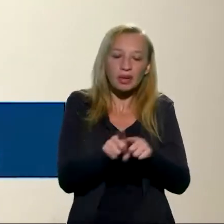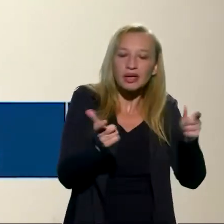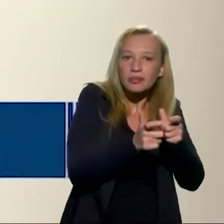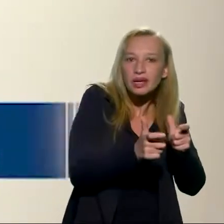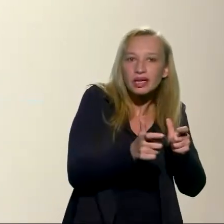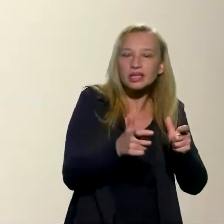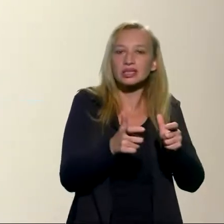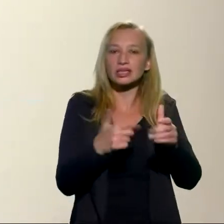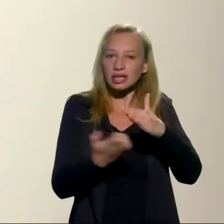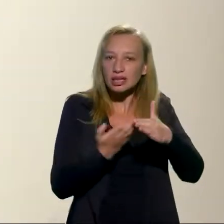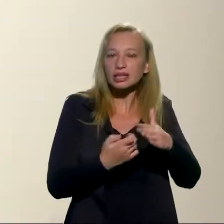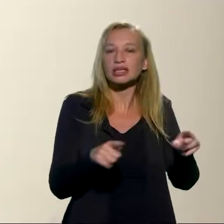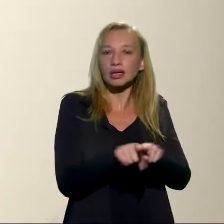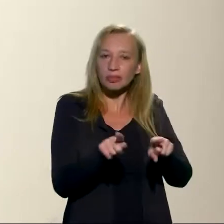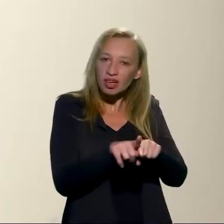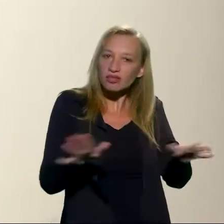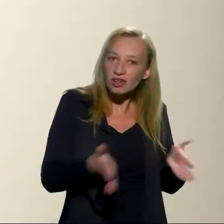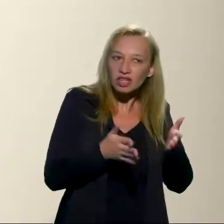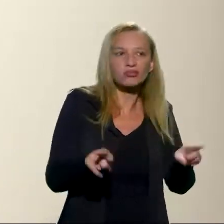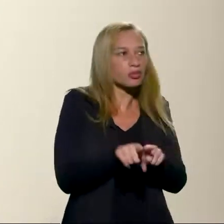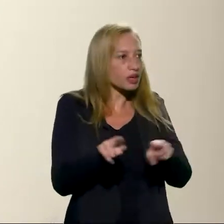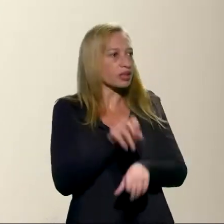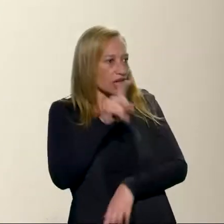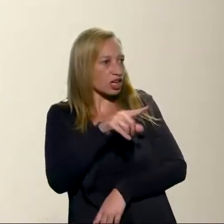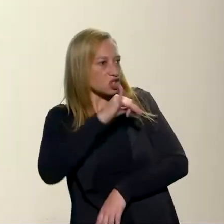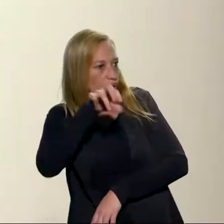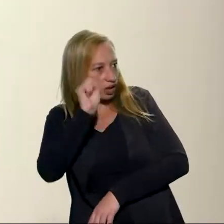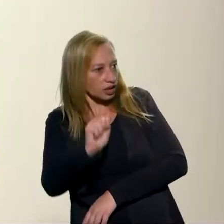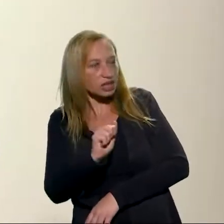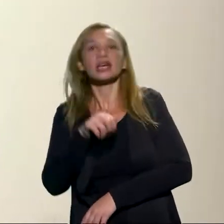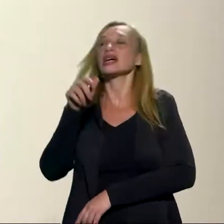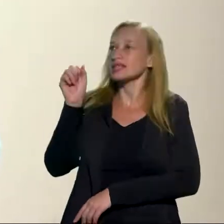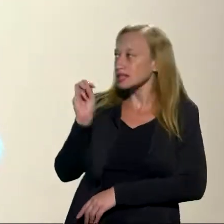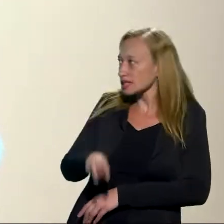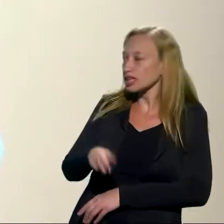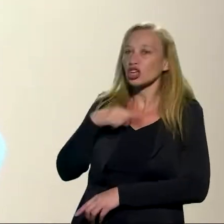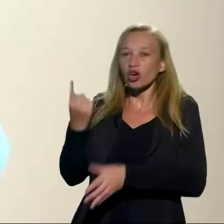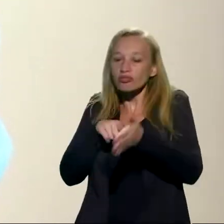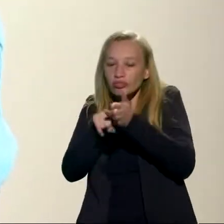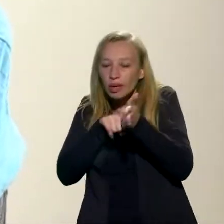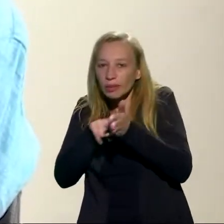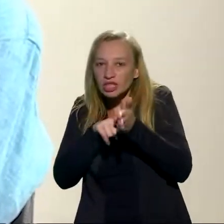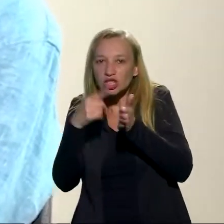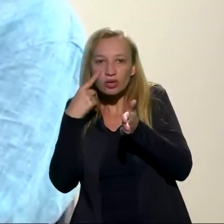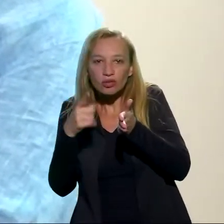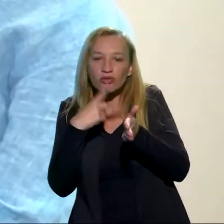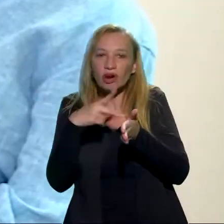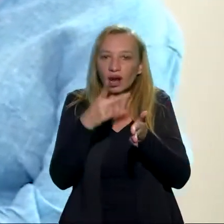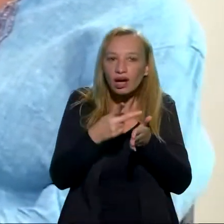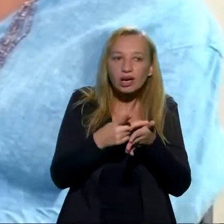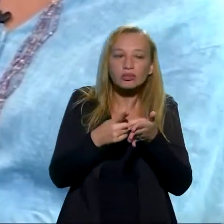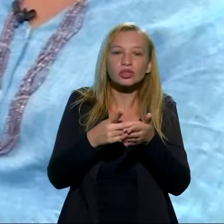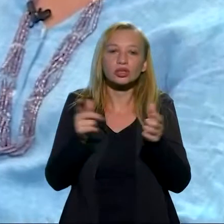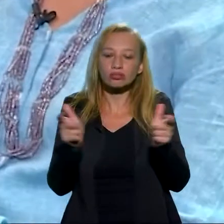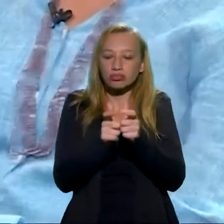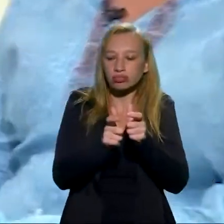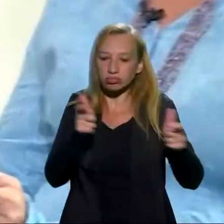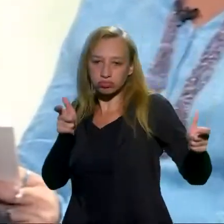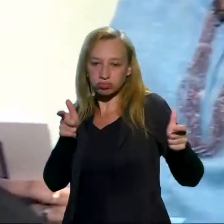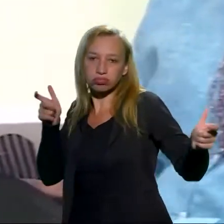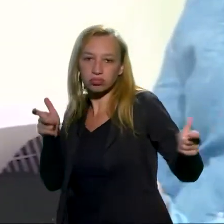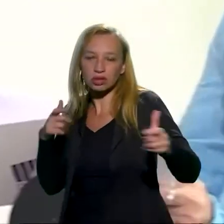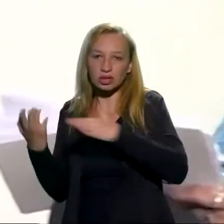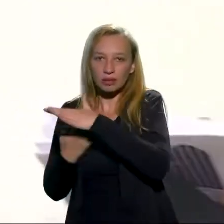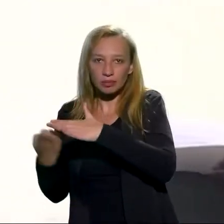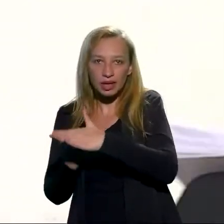micro e pequenas também investem nisso, não é, Joana? Isso, a gente vê pela pesquisa, na pesquisa a gente fala com grandes, pequenas e